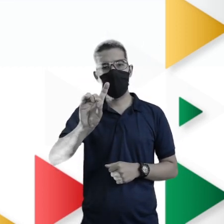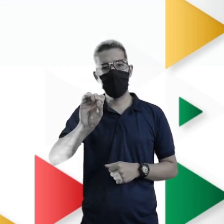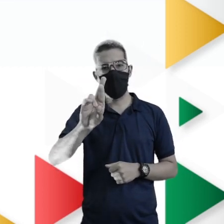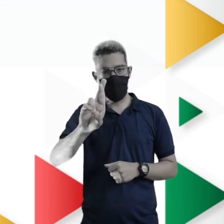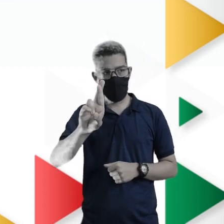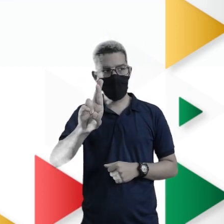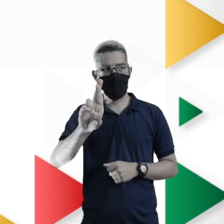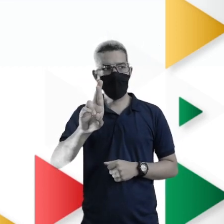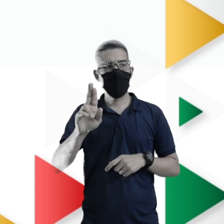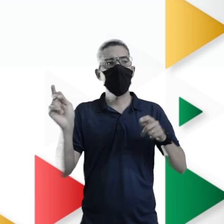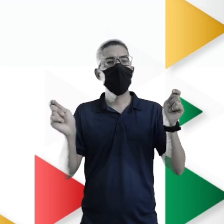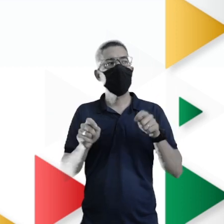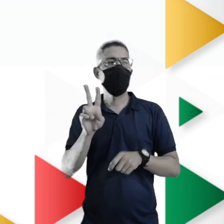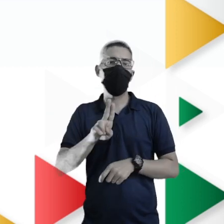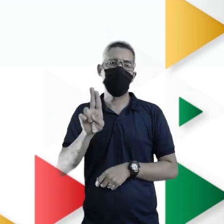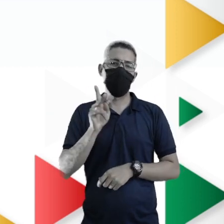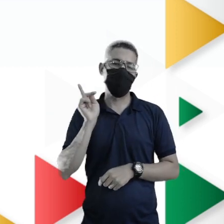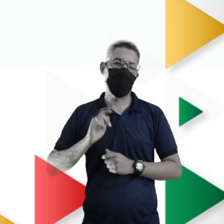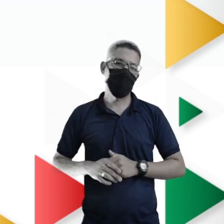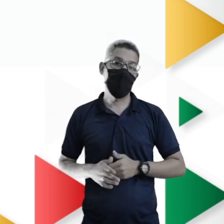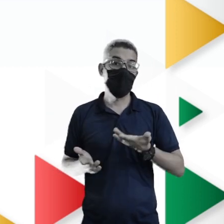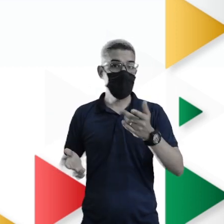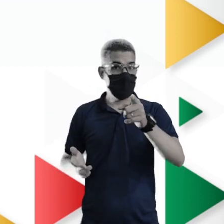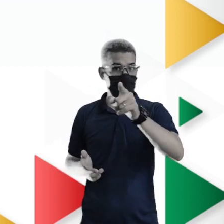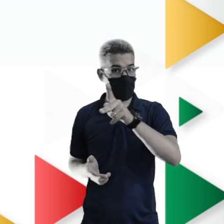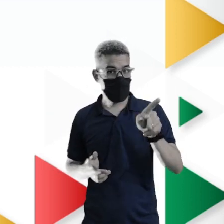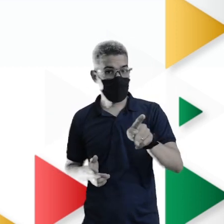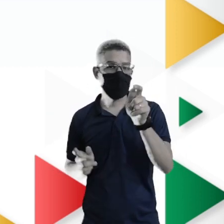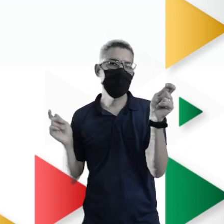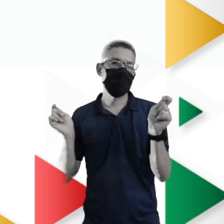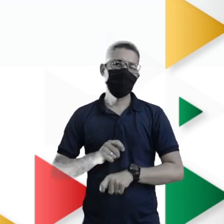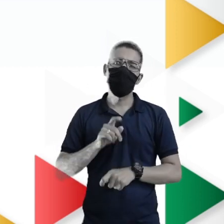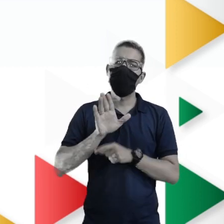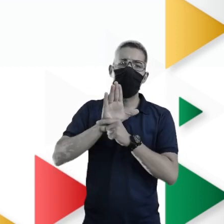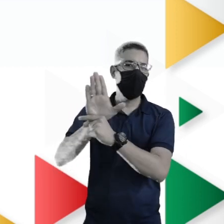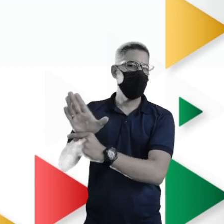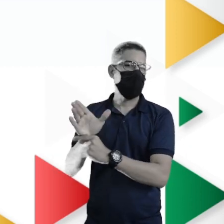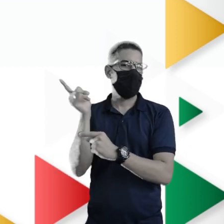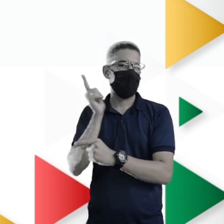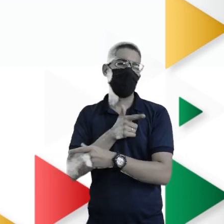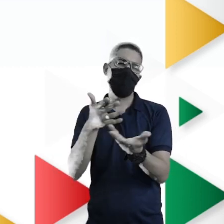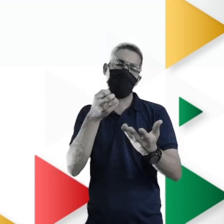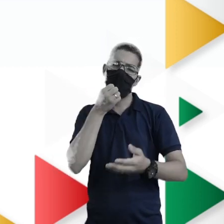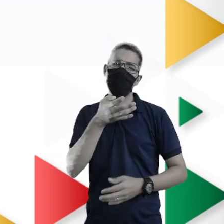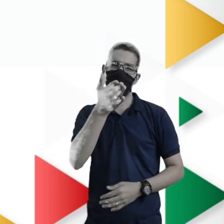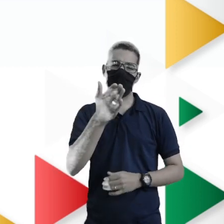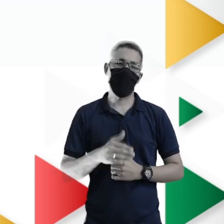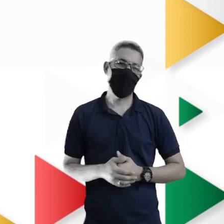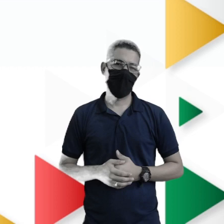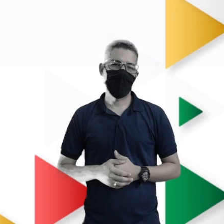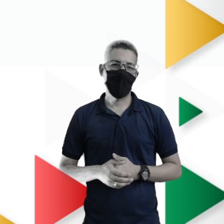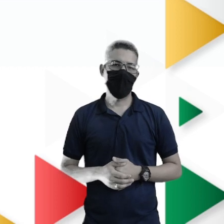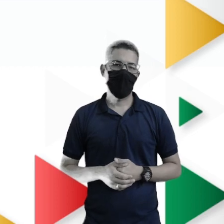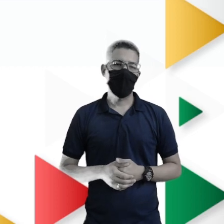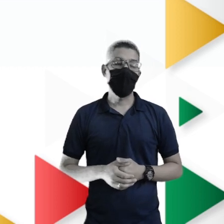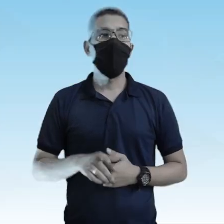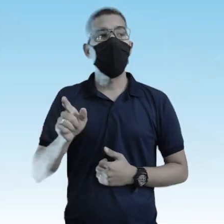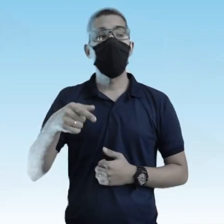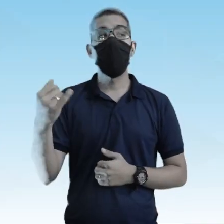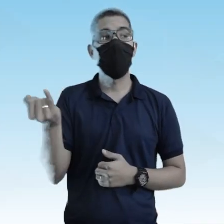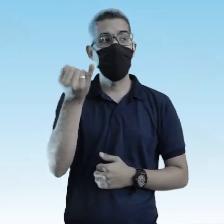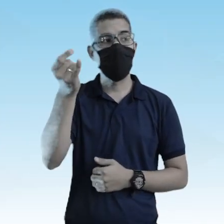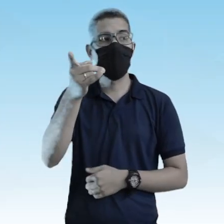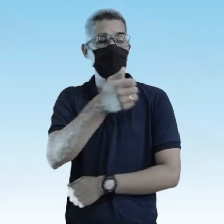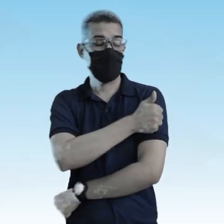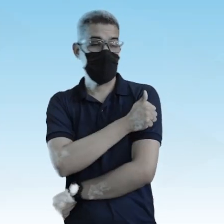maravilhosos. Professor, pesquisa e usa esses instrumentos em sala de aula, por favor, faz isso, tá? É muito importante que o